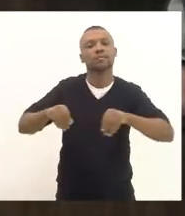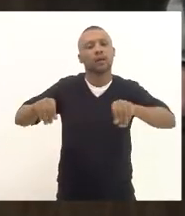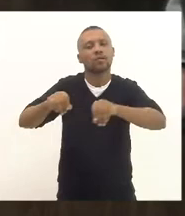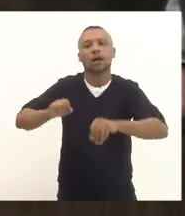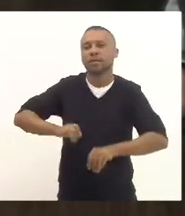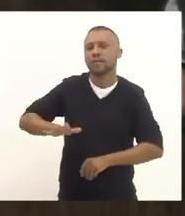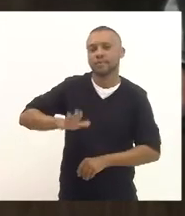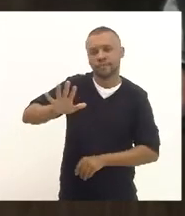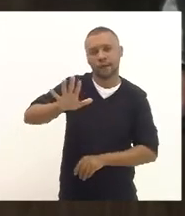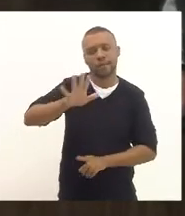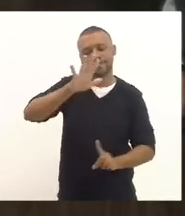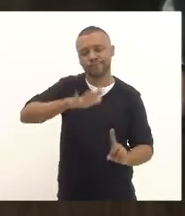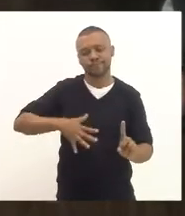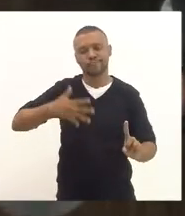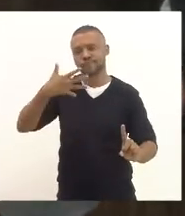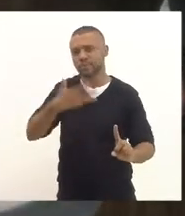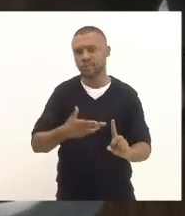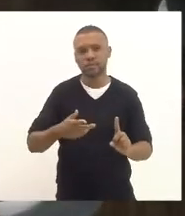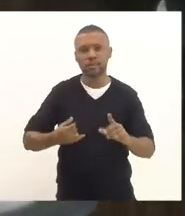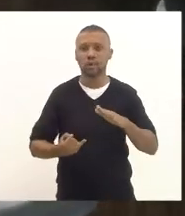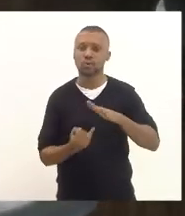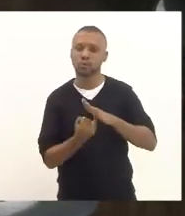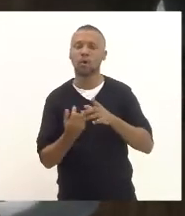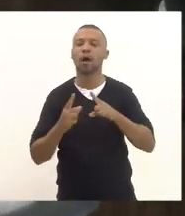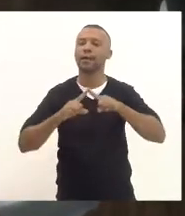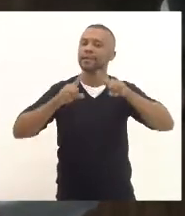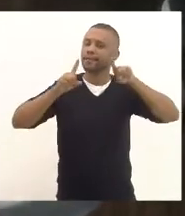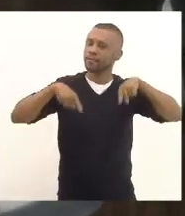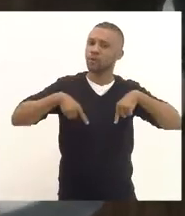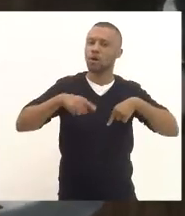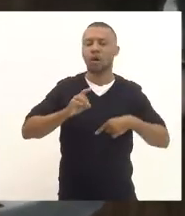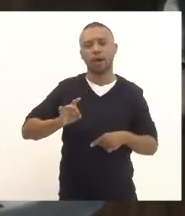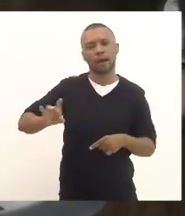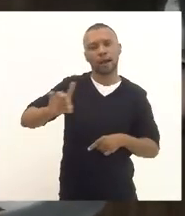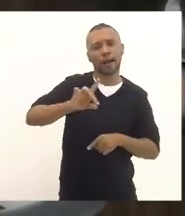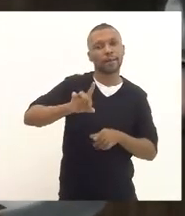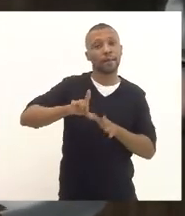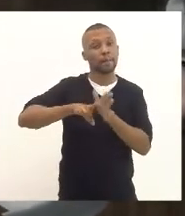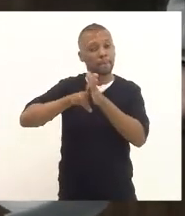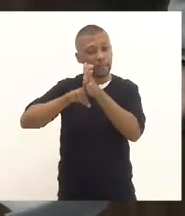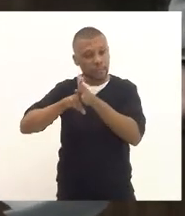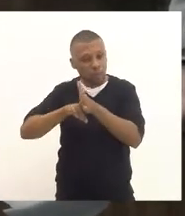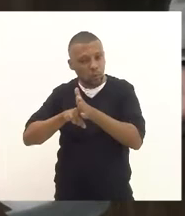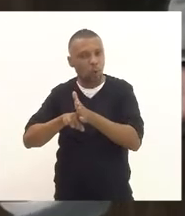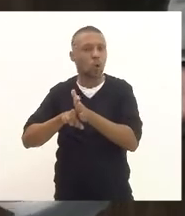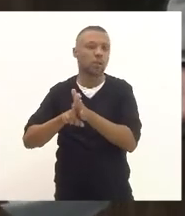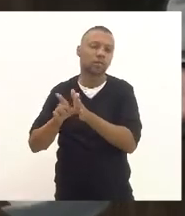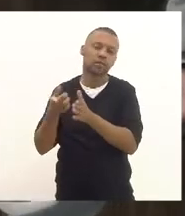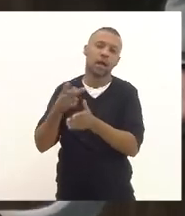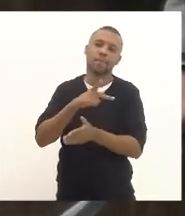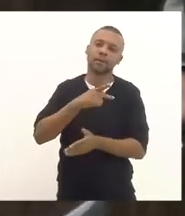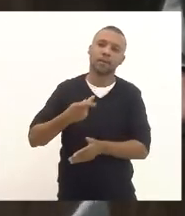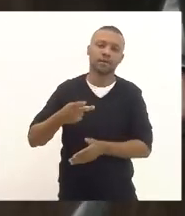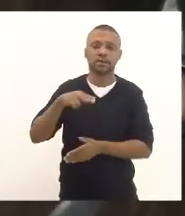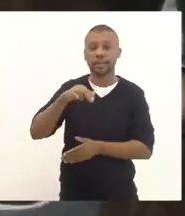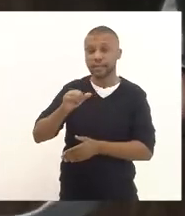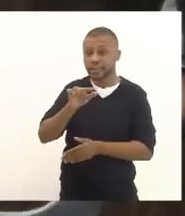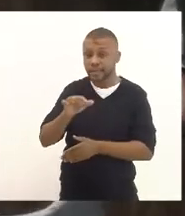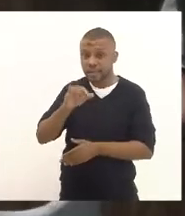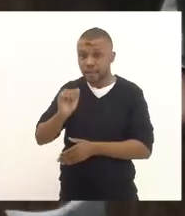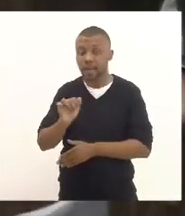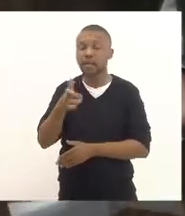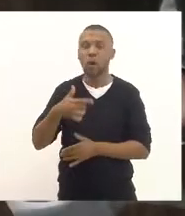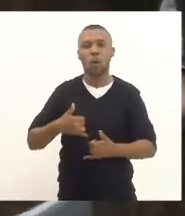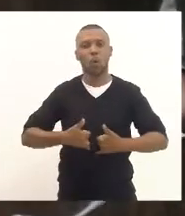portanto toda a nossa homenagem a Fiocruz aos seus servidores e servidoras pesquisadores pesquisadores a presidenta mídia que é o orgulho para